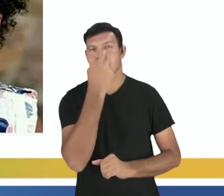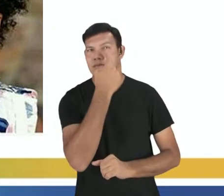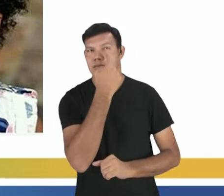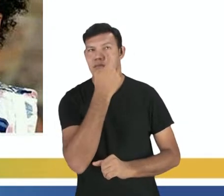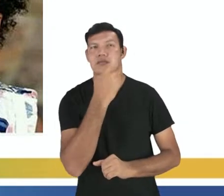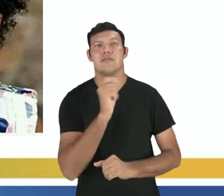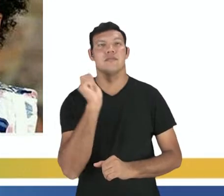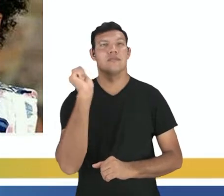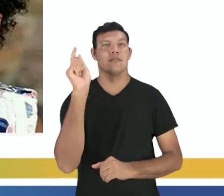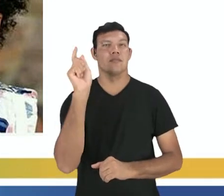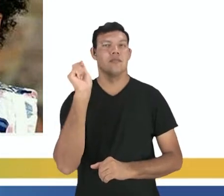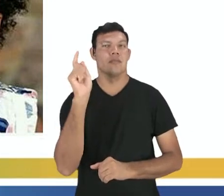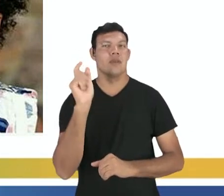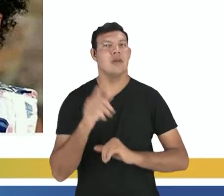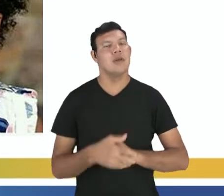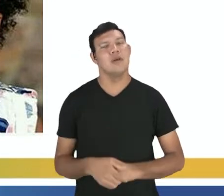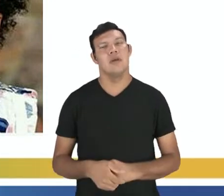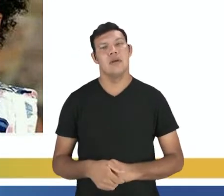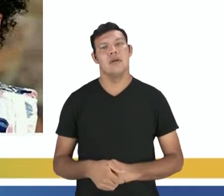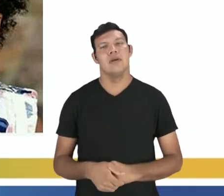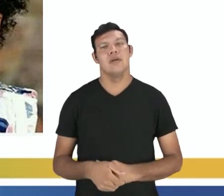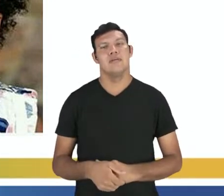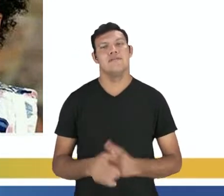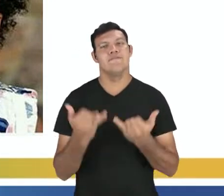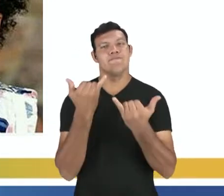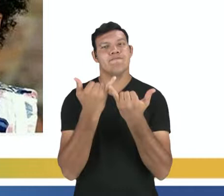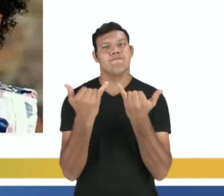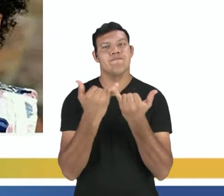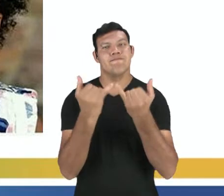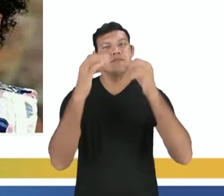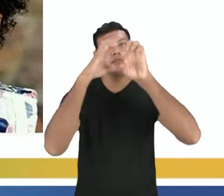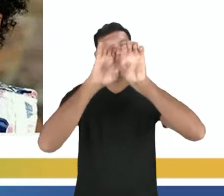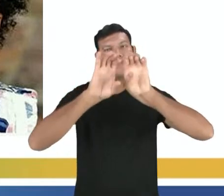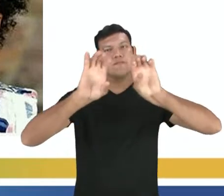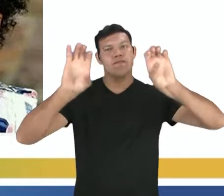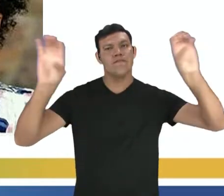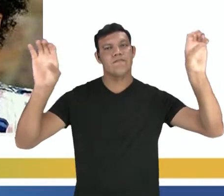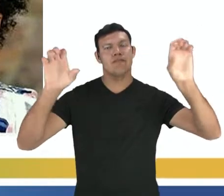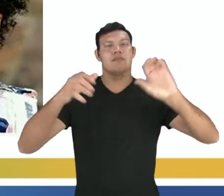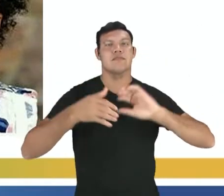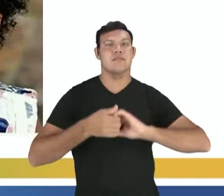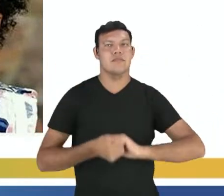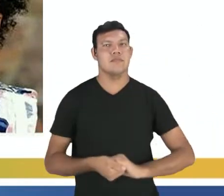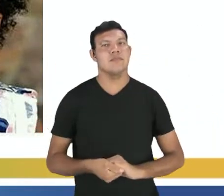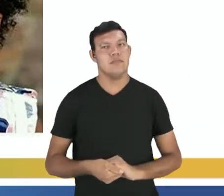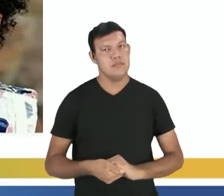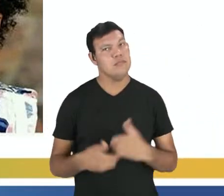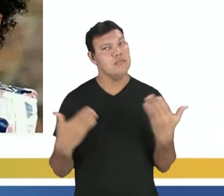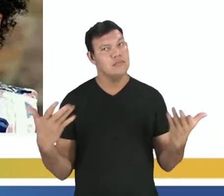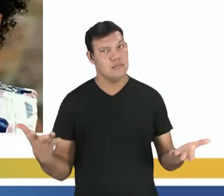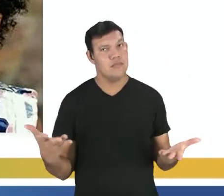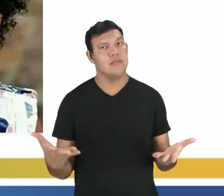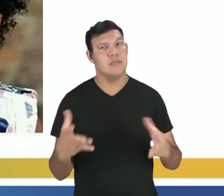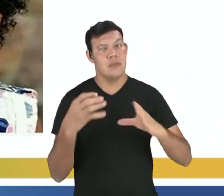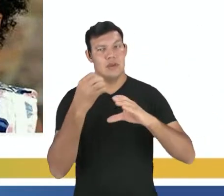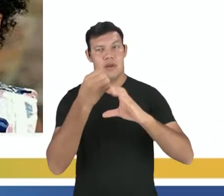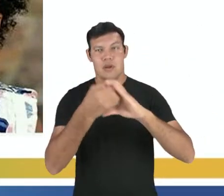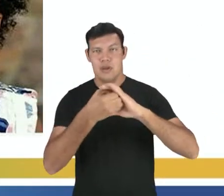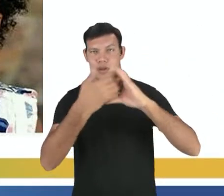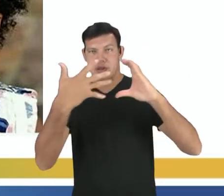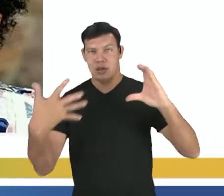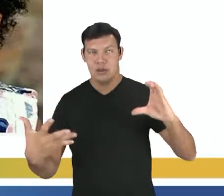são azuis como o céu. Então, uma comparação, pegando aí uma